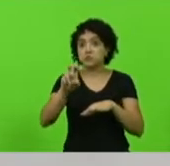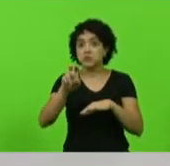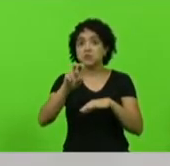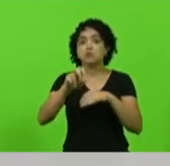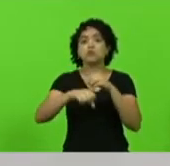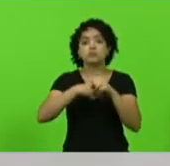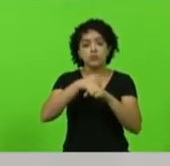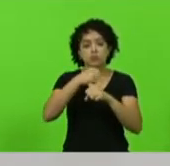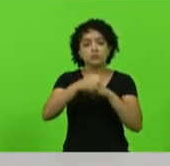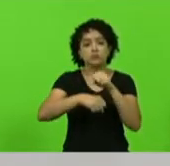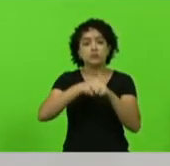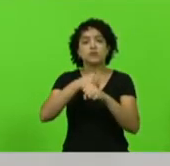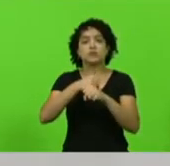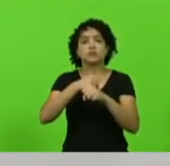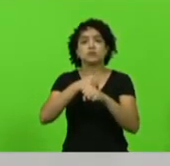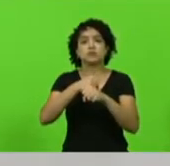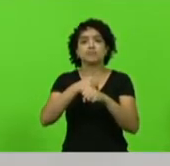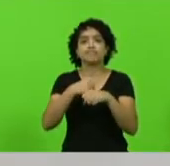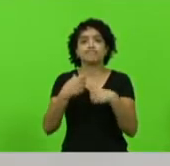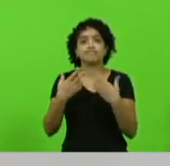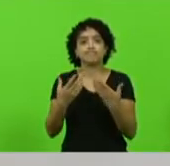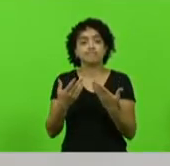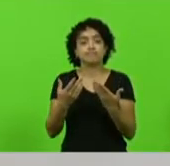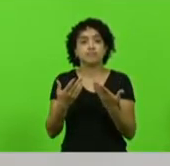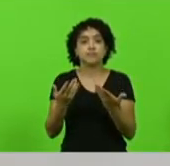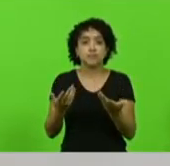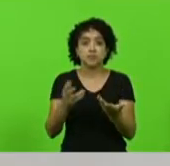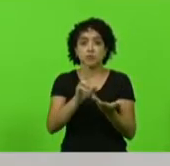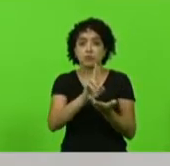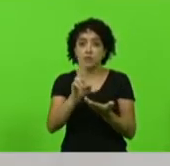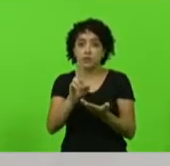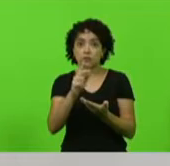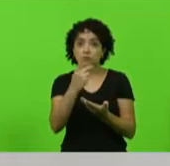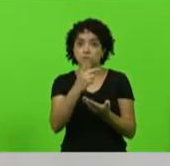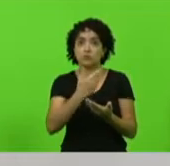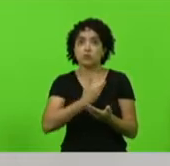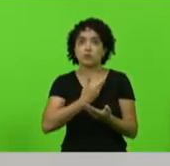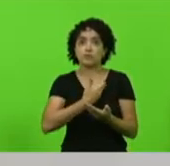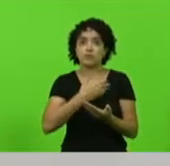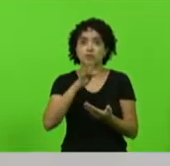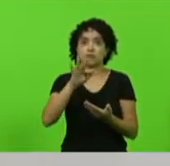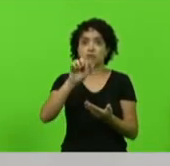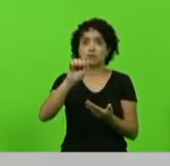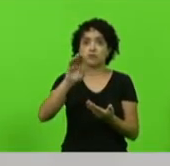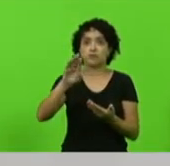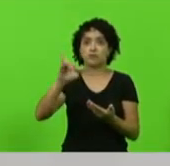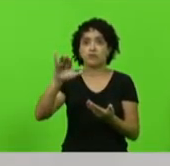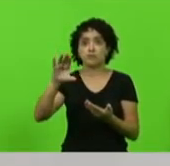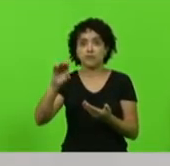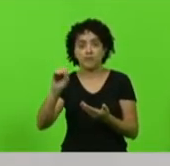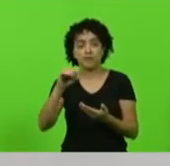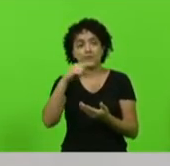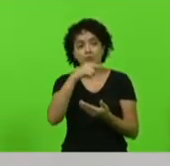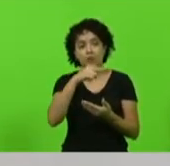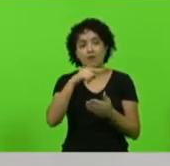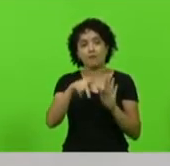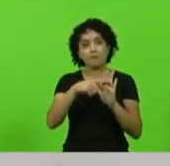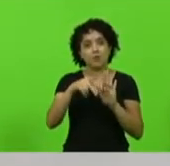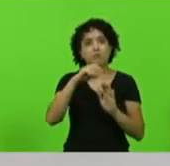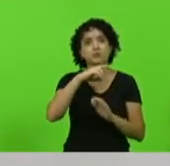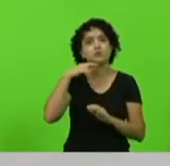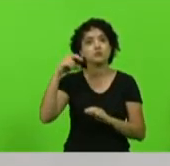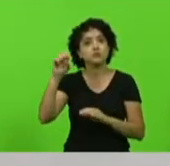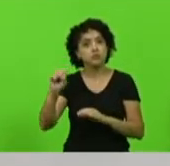aguentam a equipe. Então, em nome do amigo Fábio Silveira, grande médico de Jaraguá, residente